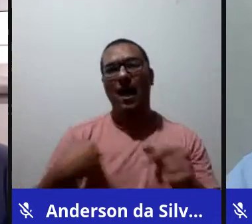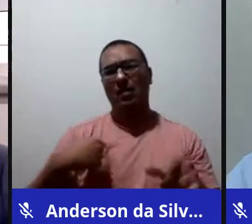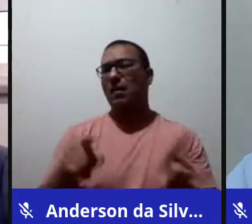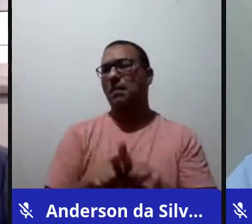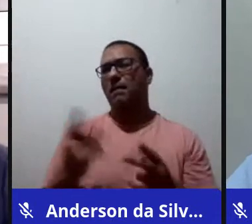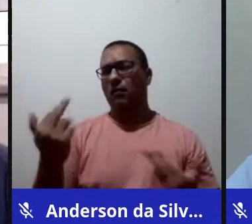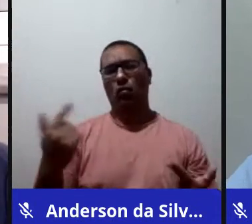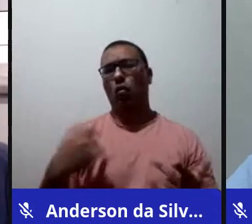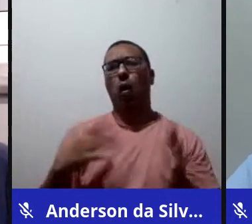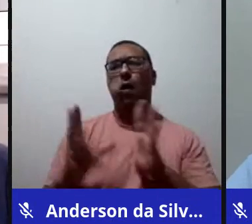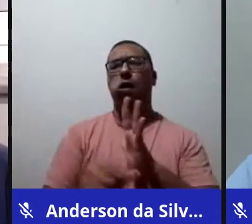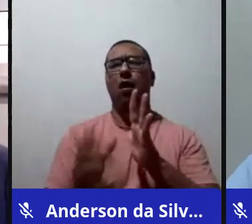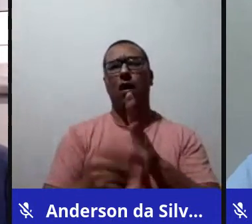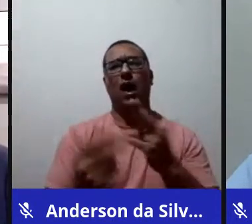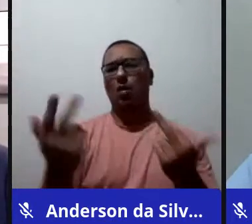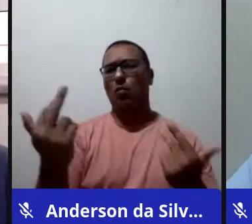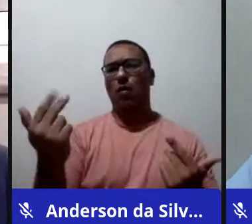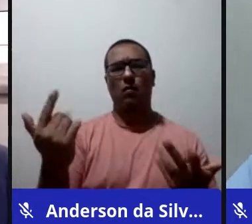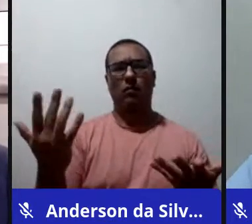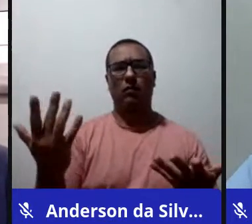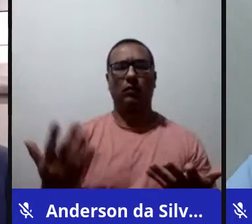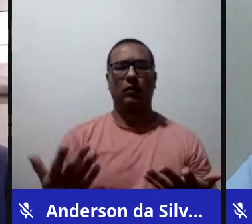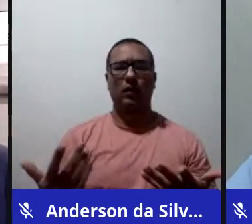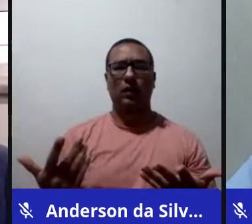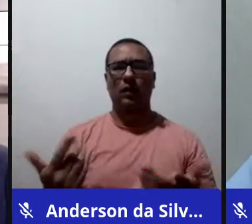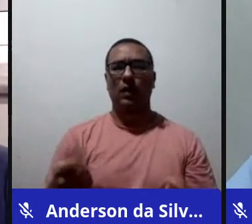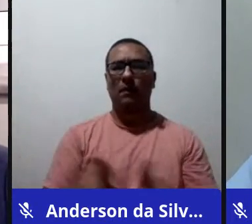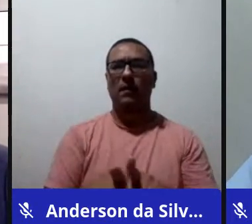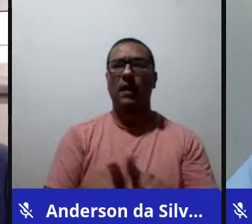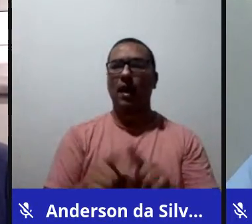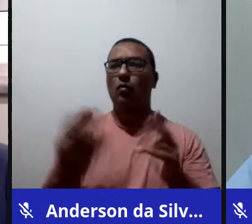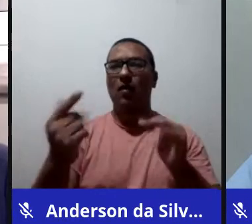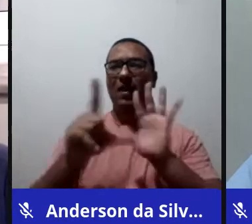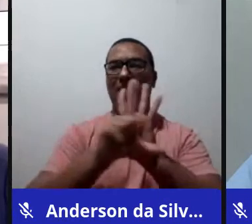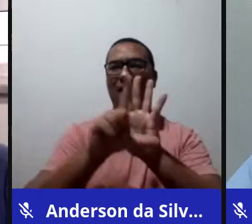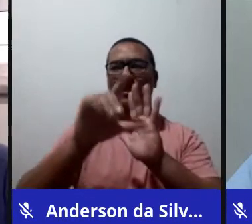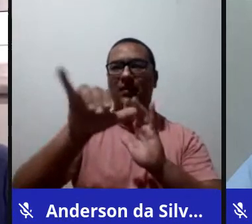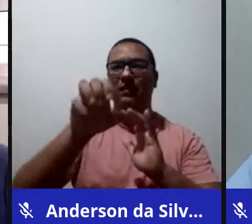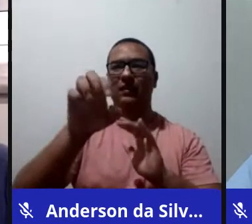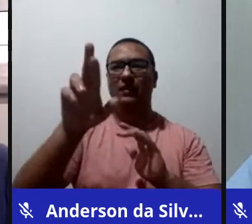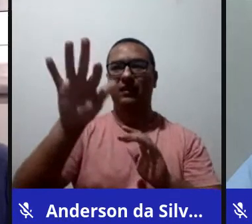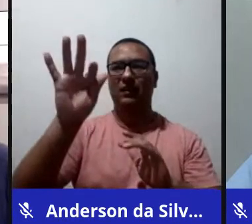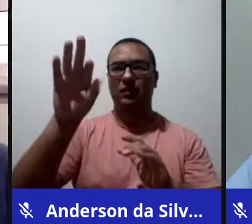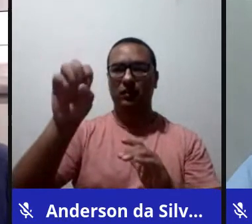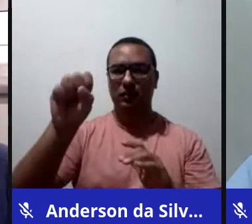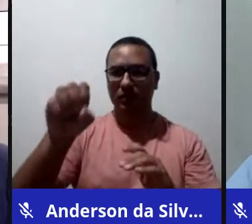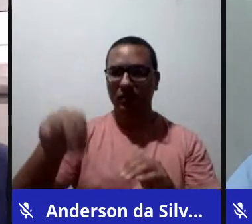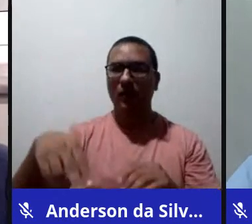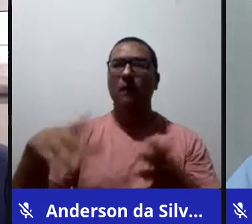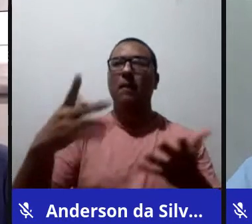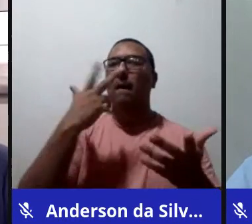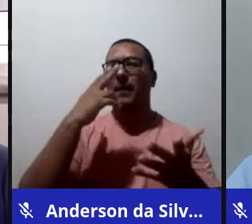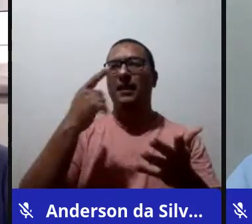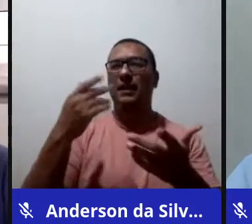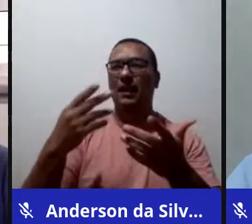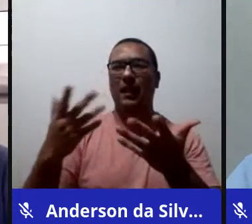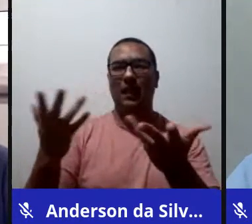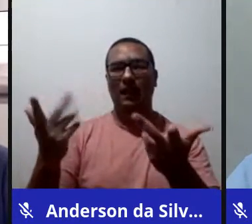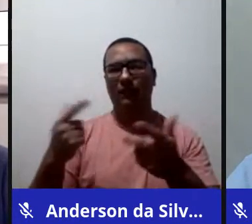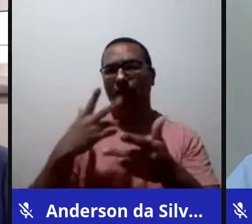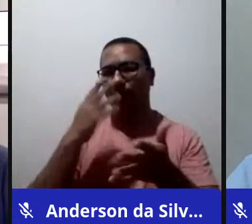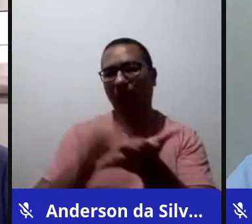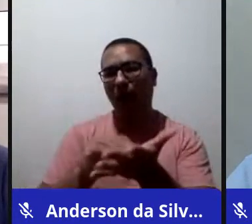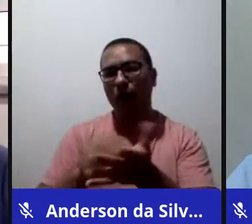ah, se todo mundo rouba, eu também vou roubar, a nossa famosa lei de Gerson, né? Apesar de, coitado do Gerson, acho que foi injustiçado um pouco